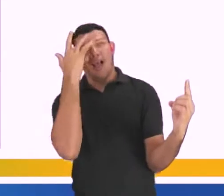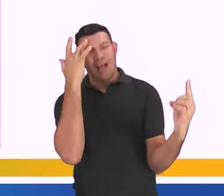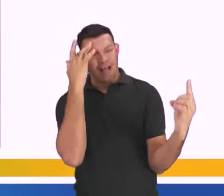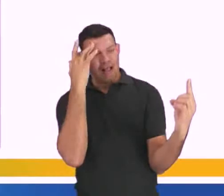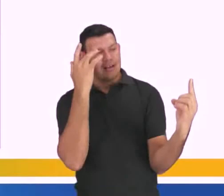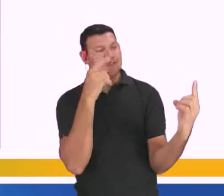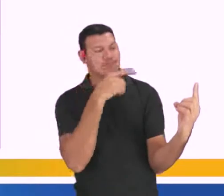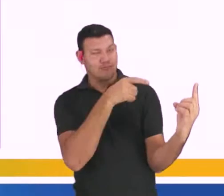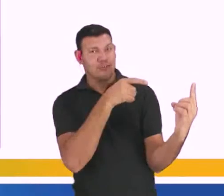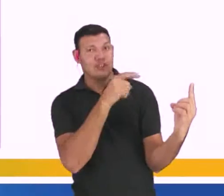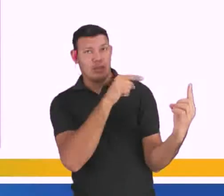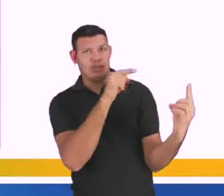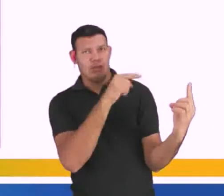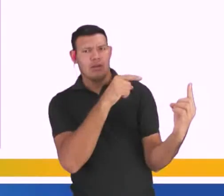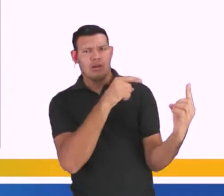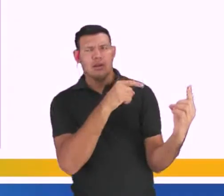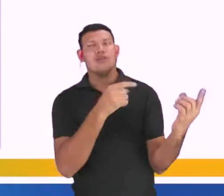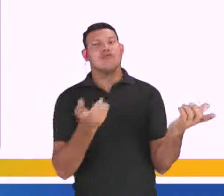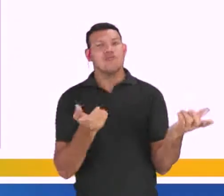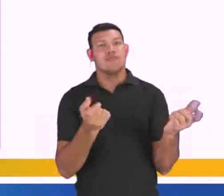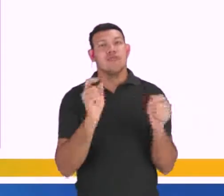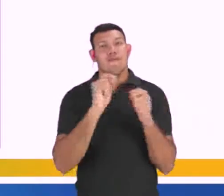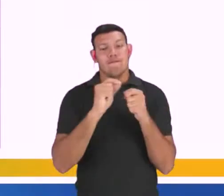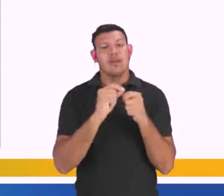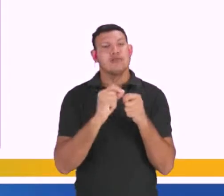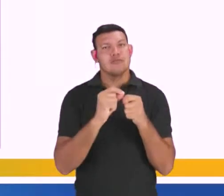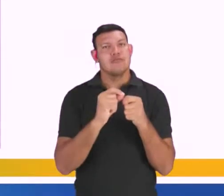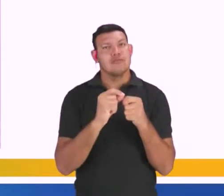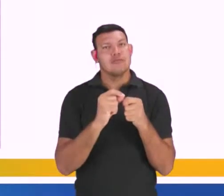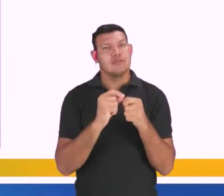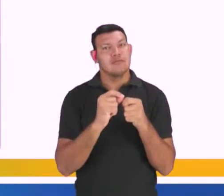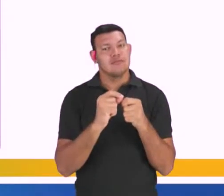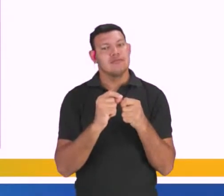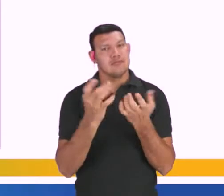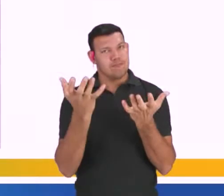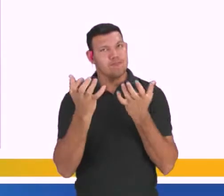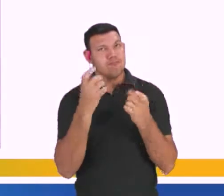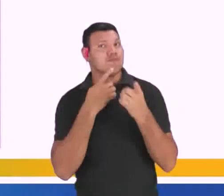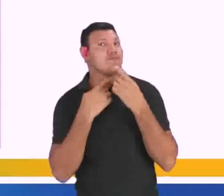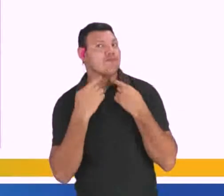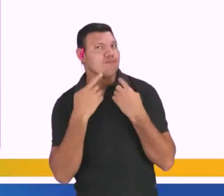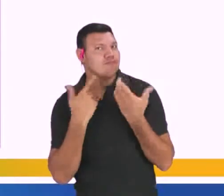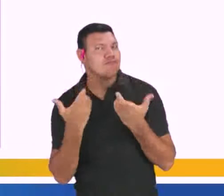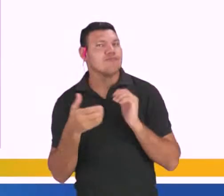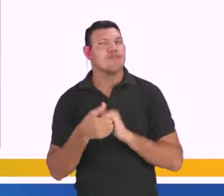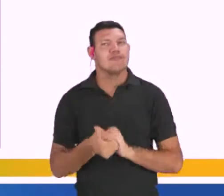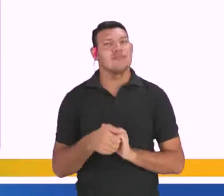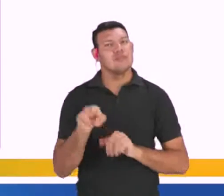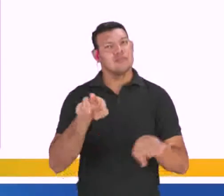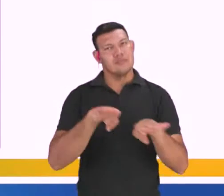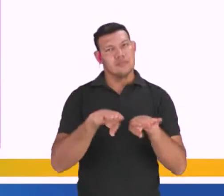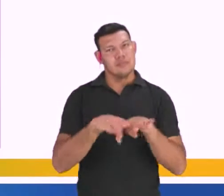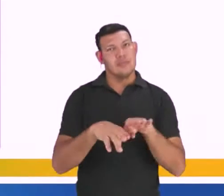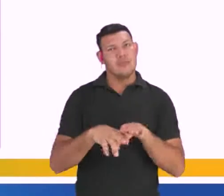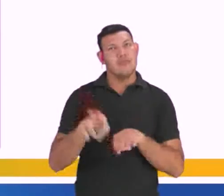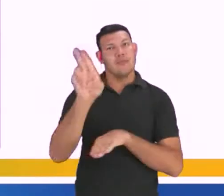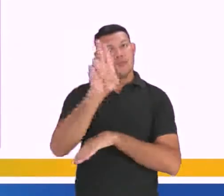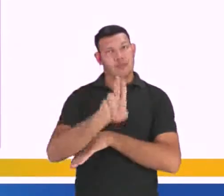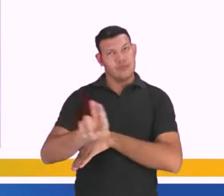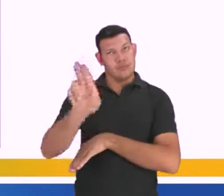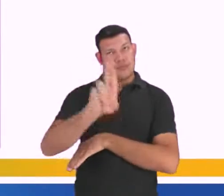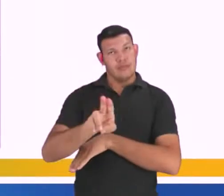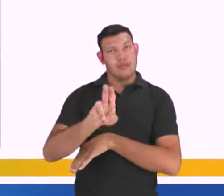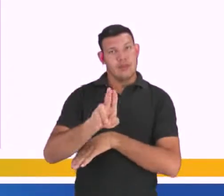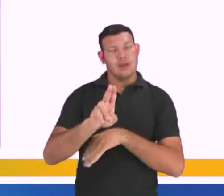nós desejamos. Por isso ela utiliza muito da argumentação. E é também a linguagem utilizada pela